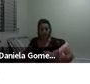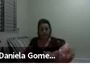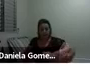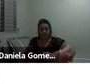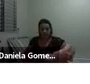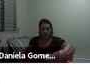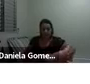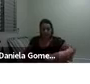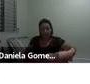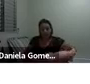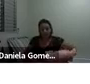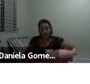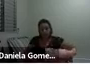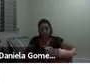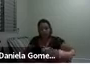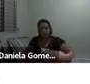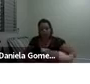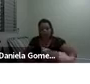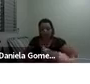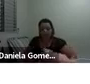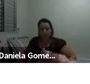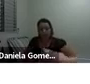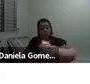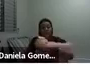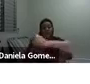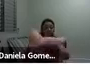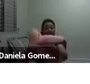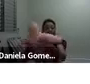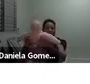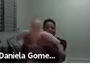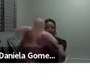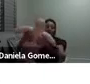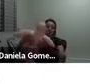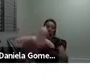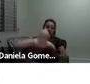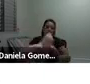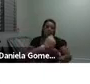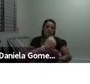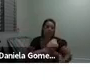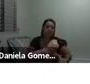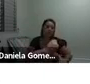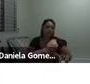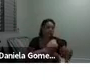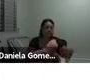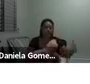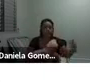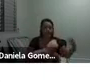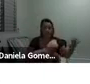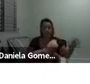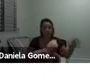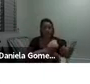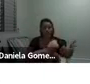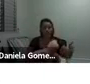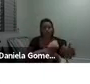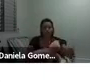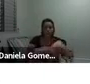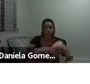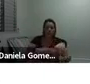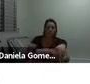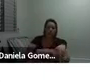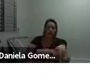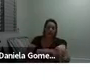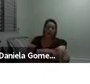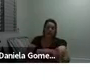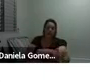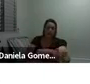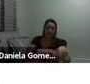tá? Depois, a gente tem a posição que é deitada. Essa posição, não dá para mim fazer, mas você vai